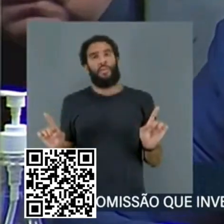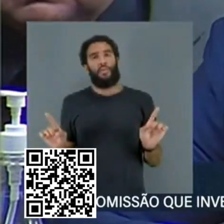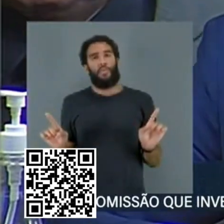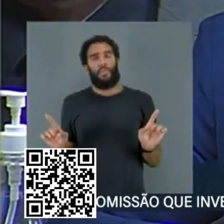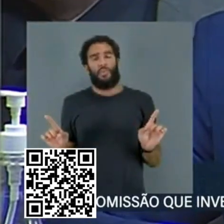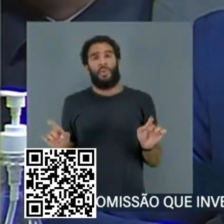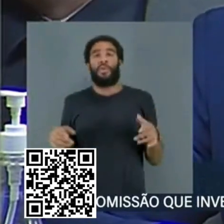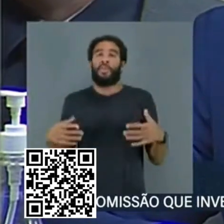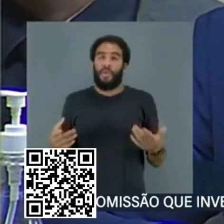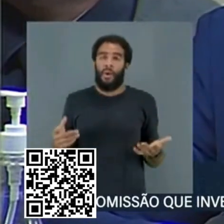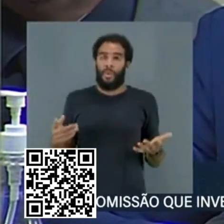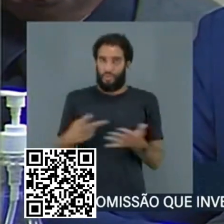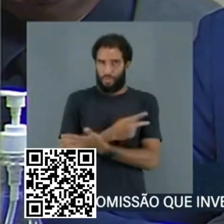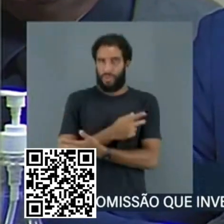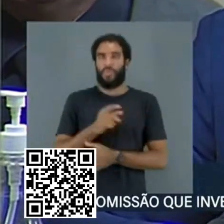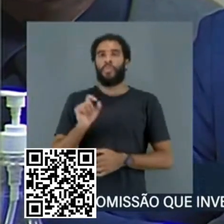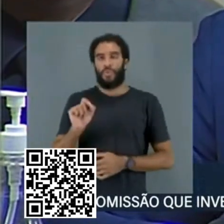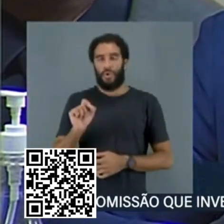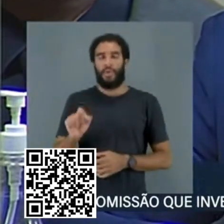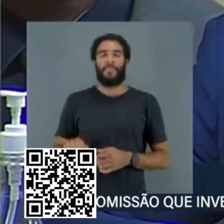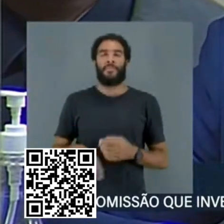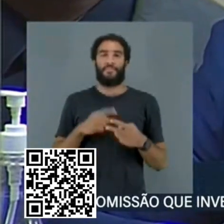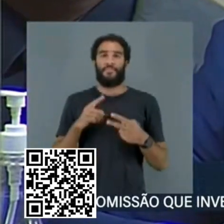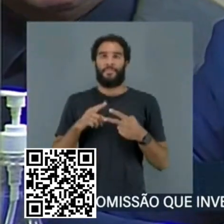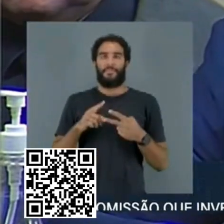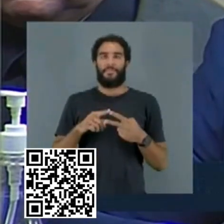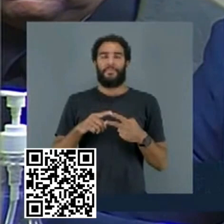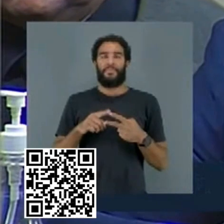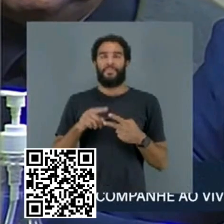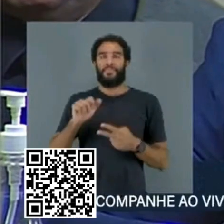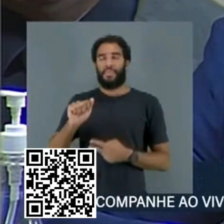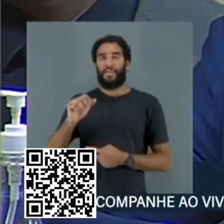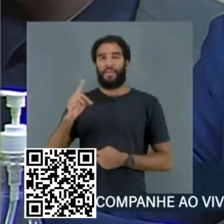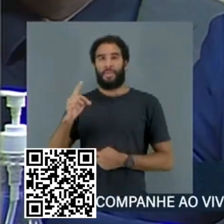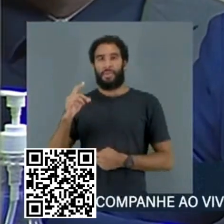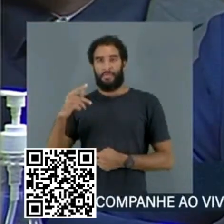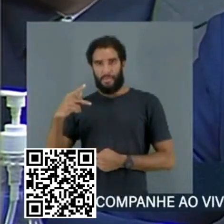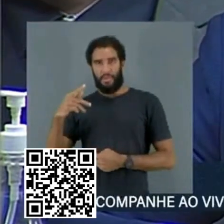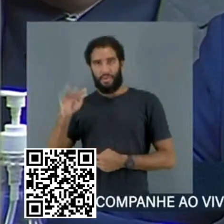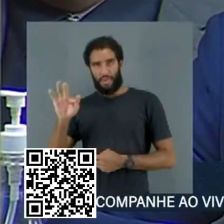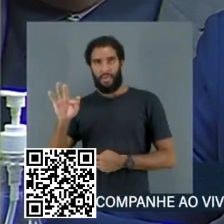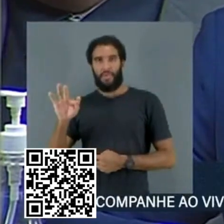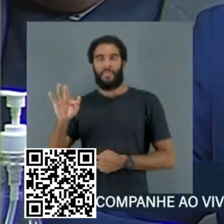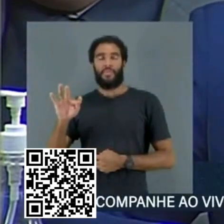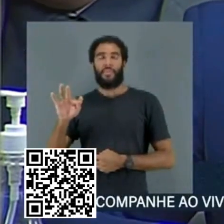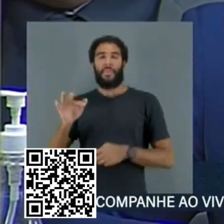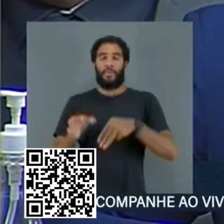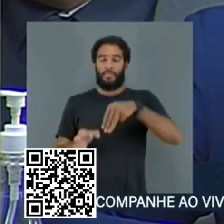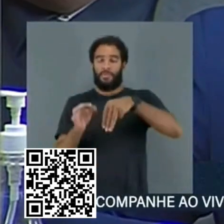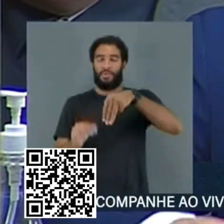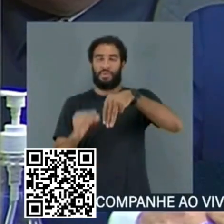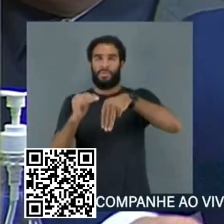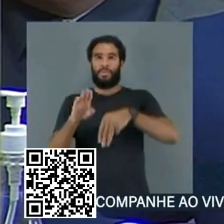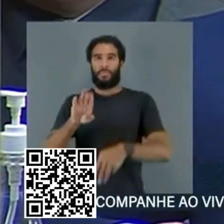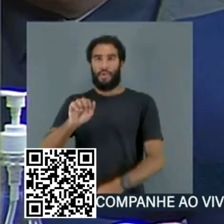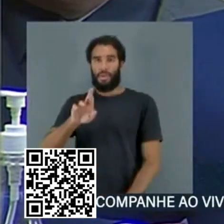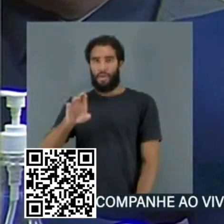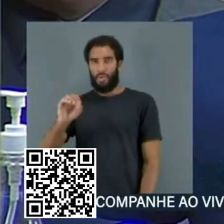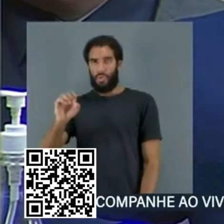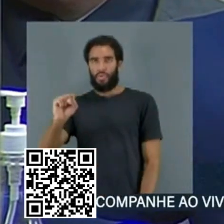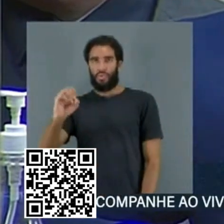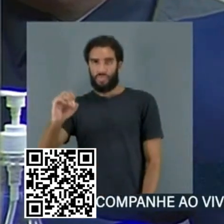temos 2 situações. Temos uma ADPF, que de relatoria do ministro Barroso, que